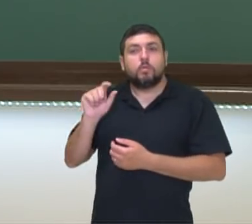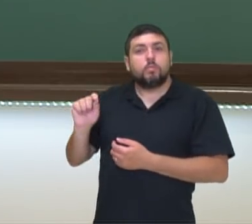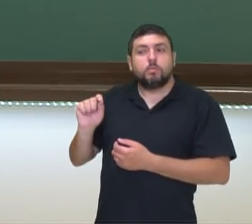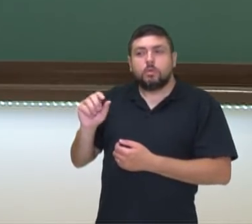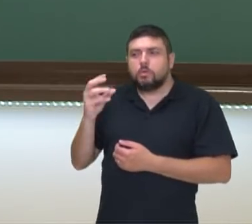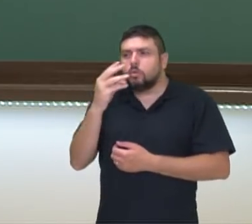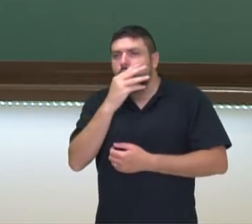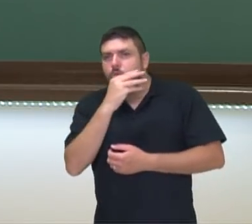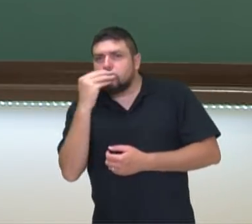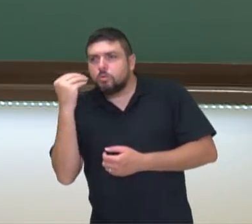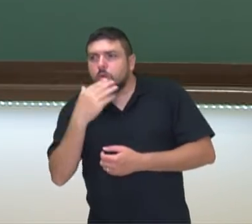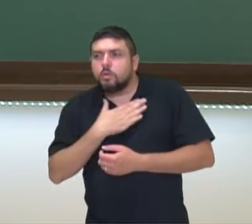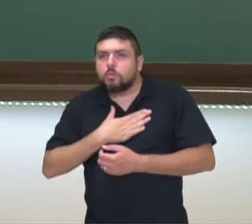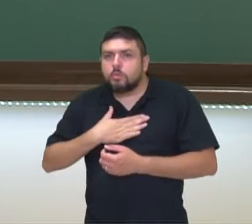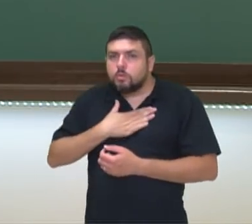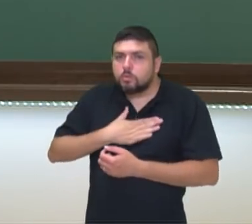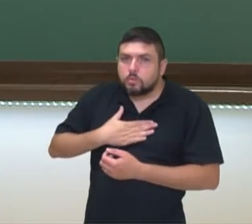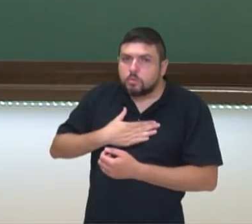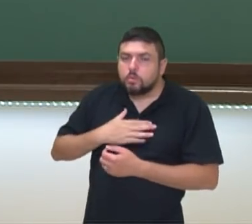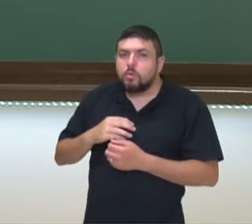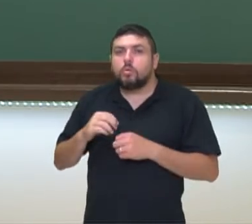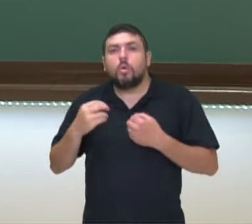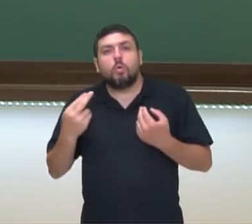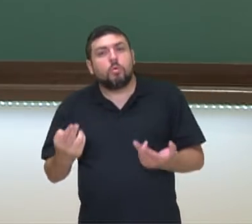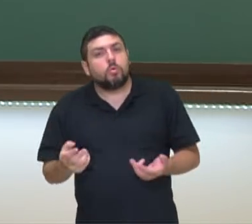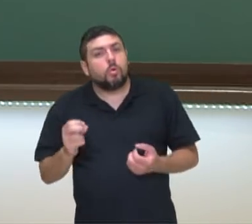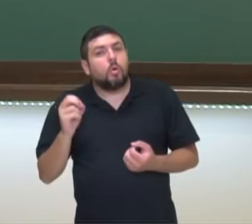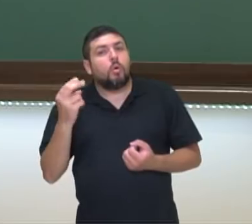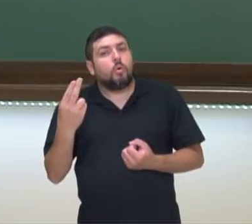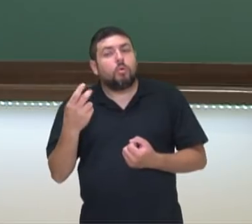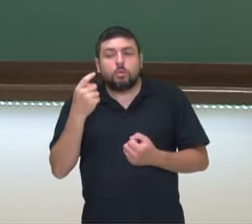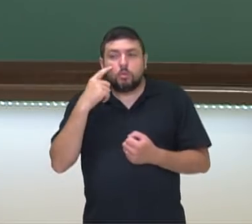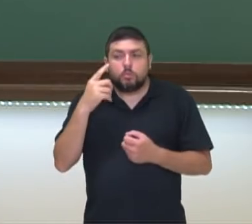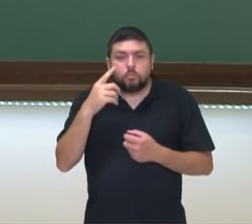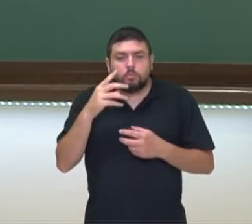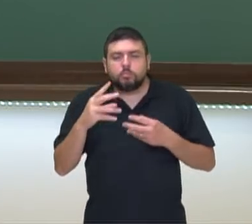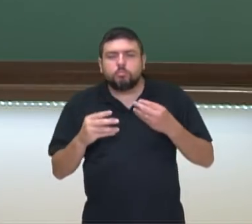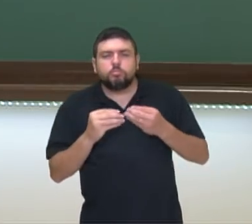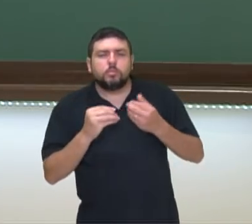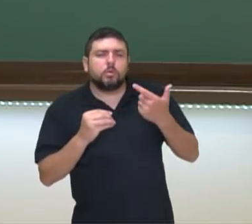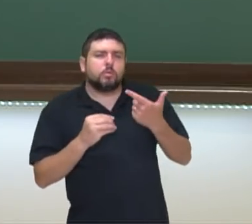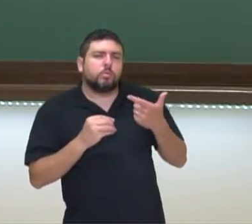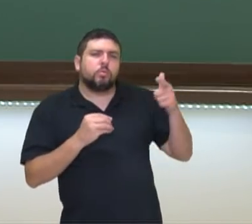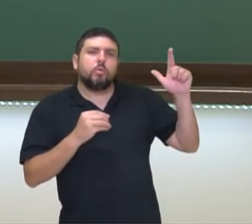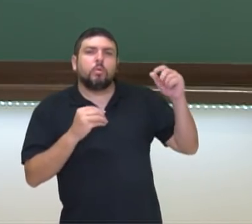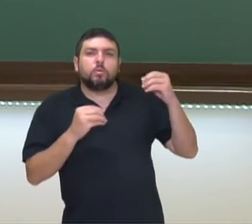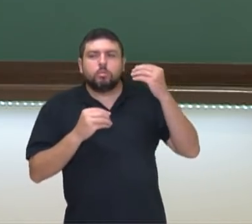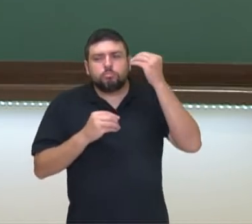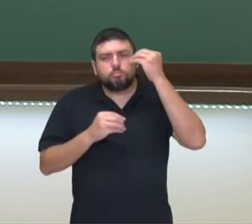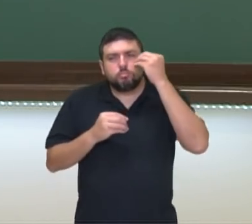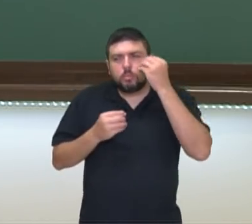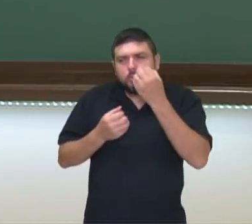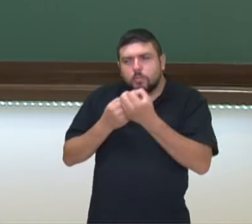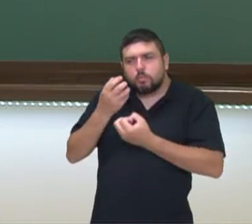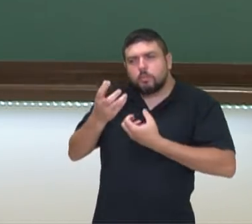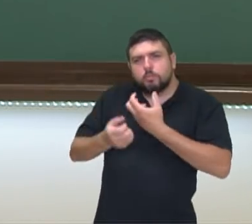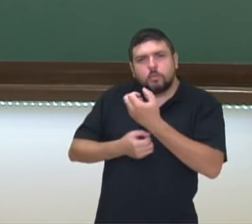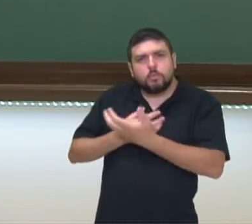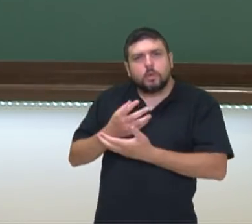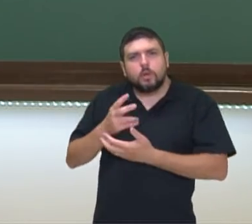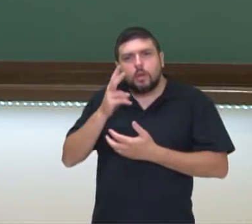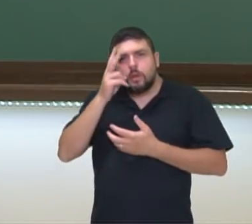gostou daquela informação que você acabou acrescentando e você vai incluindo outras, vai aumentando, modificando um pouco a sua